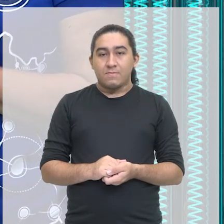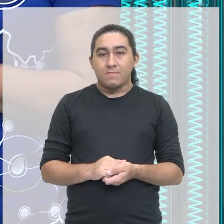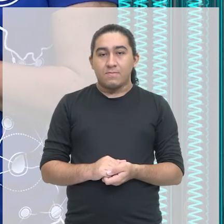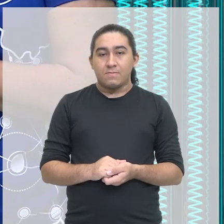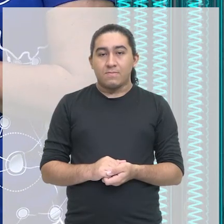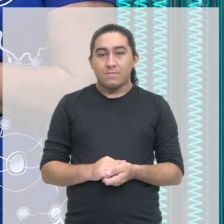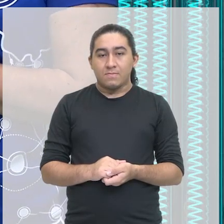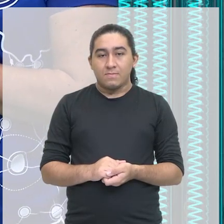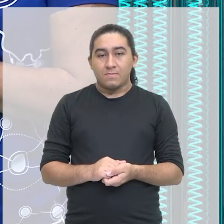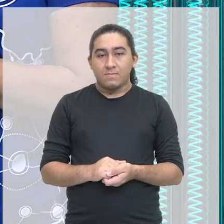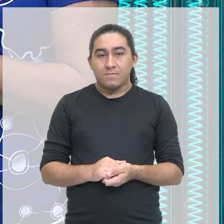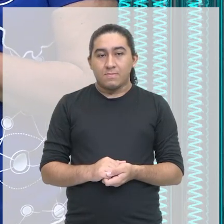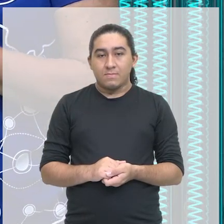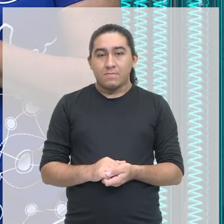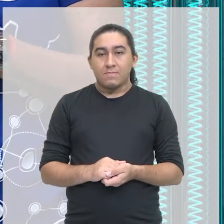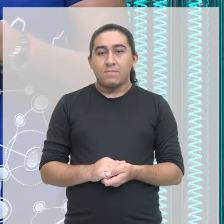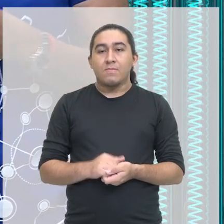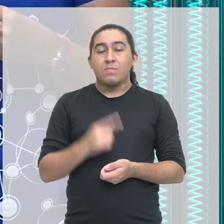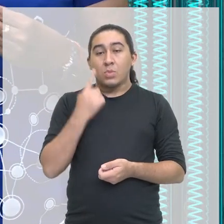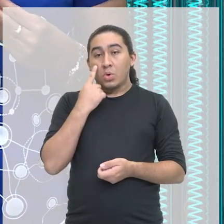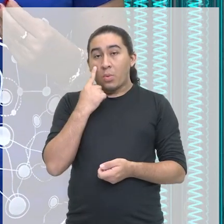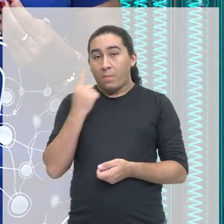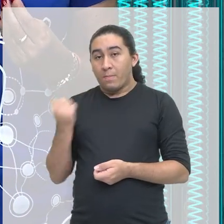Como vocês podem ver aqui ao meu lado,